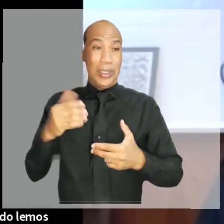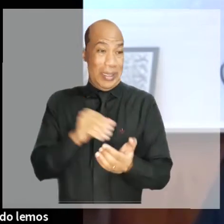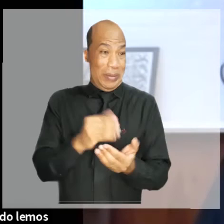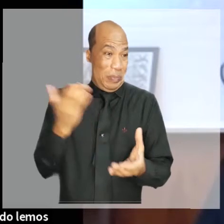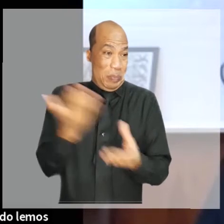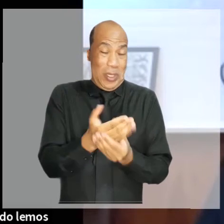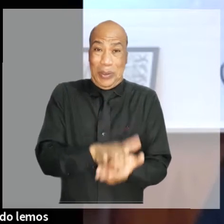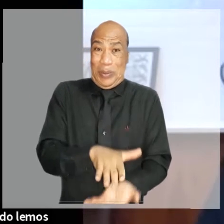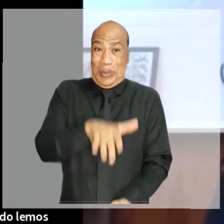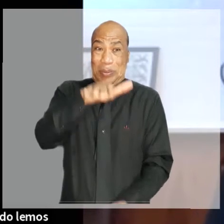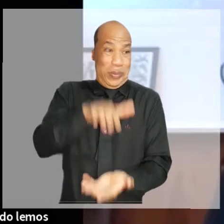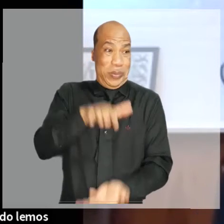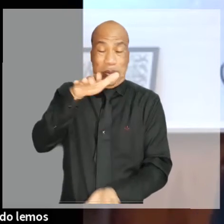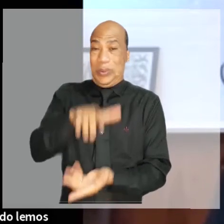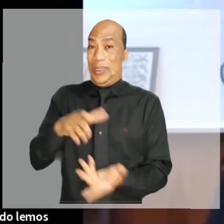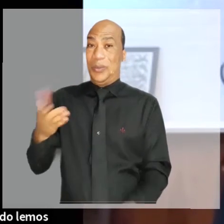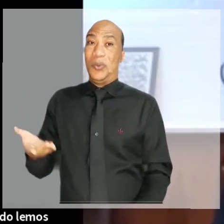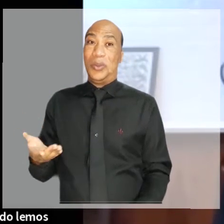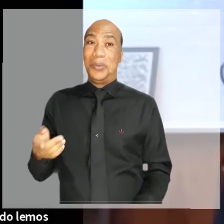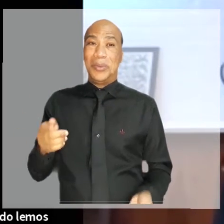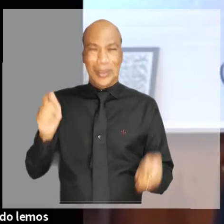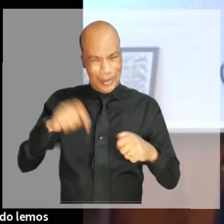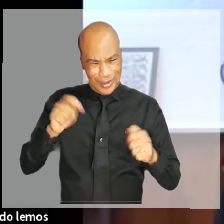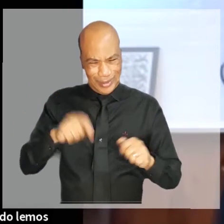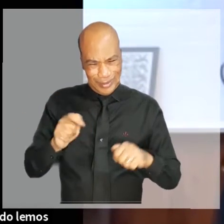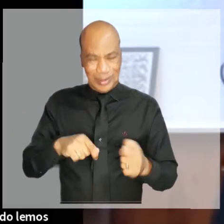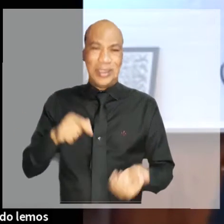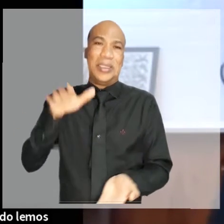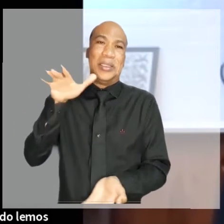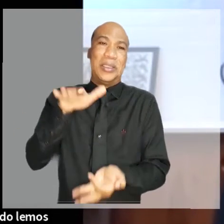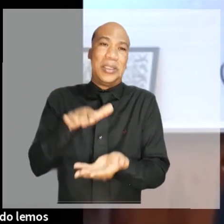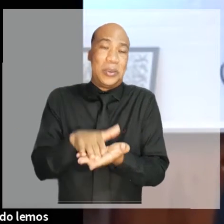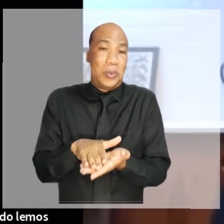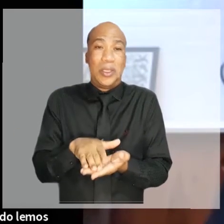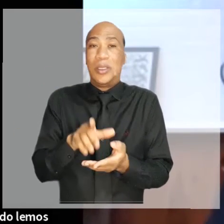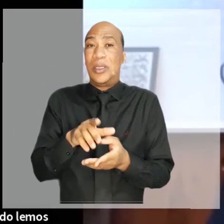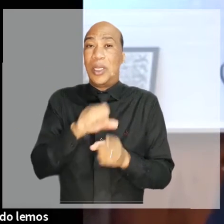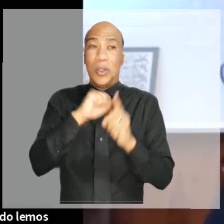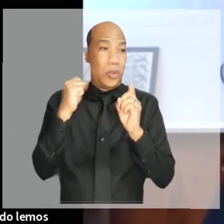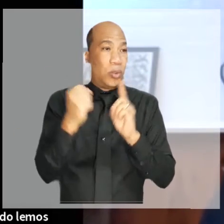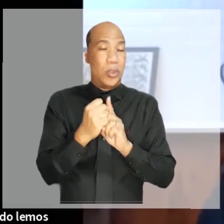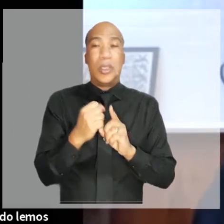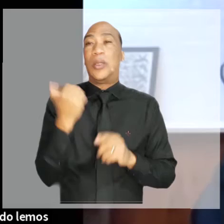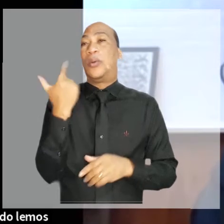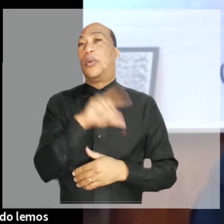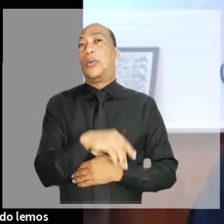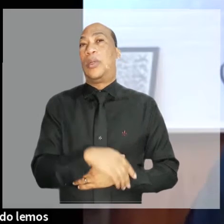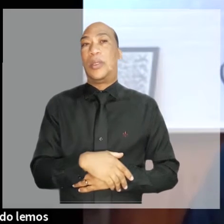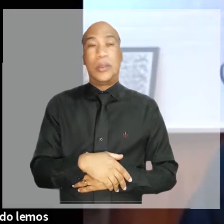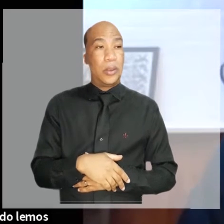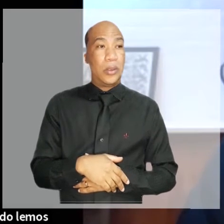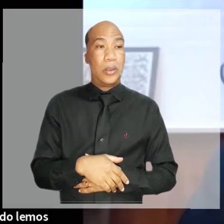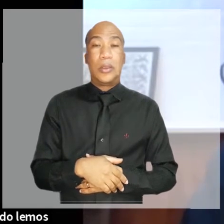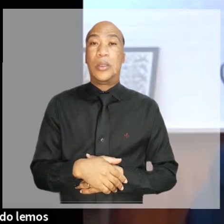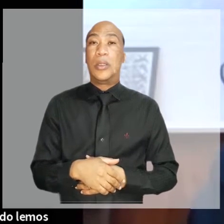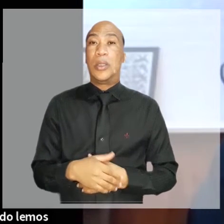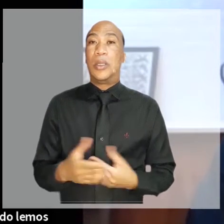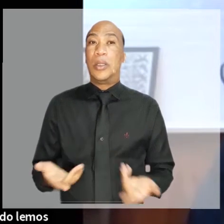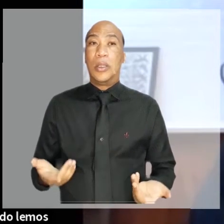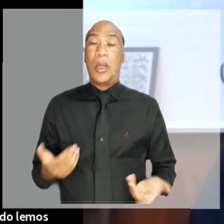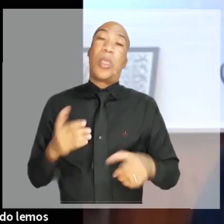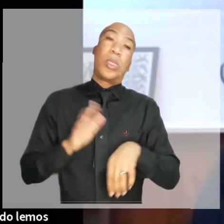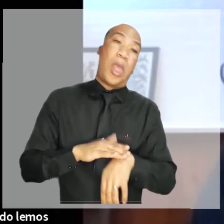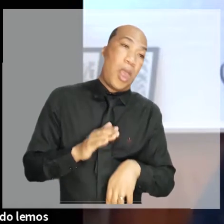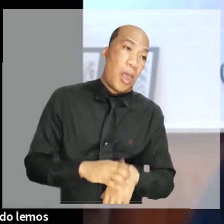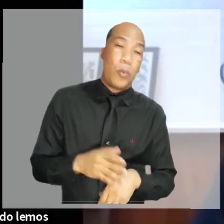custos, poupa uma série de coisas. Então, isso me anima, e eu acho que isso é possível. Para além dessa tecnologia, há várias